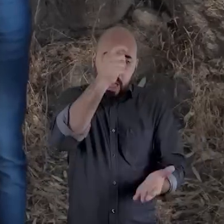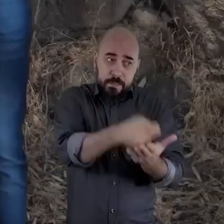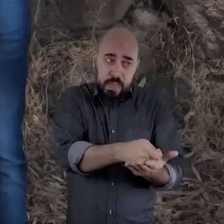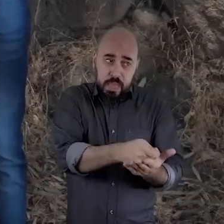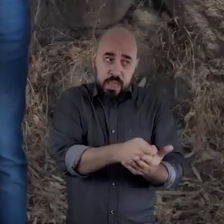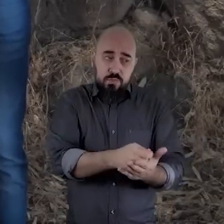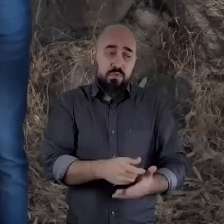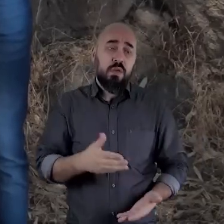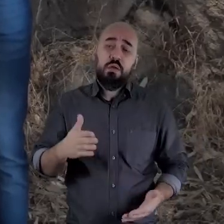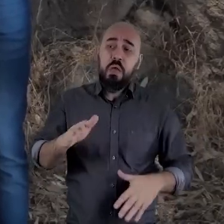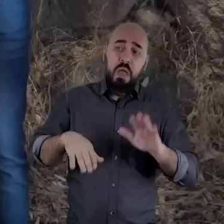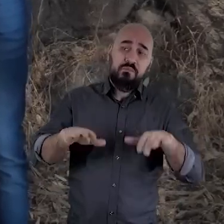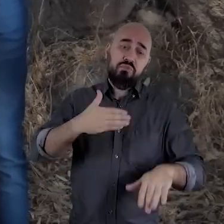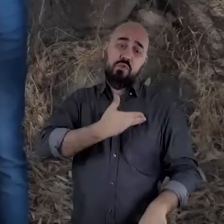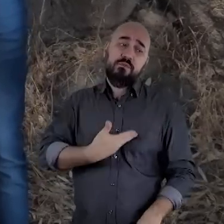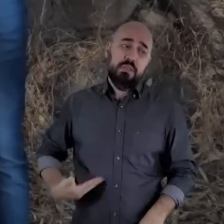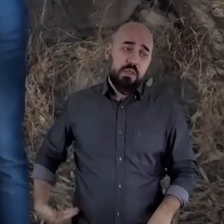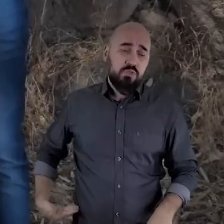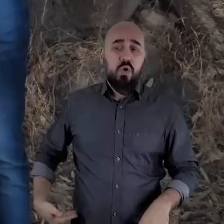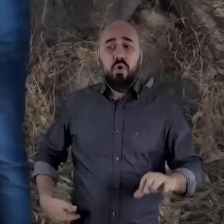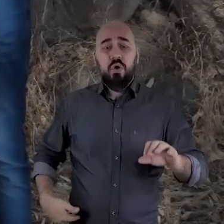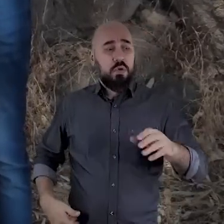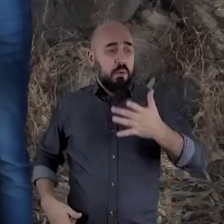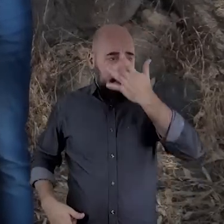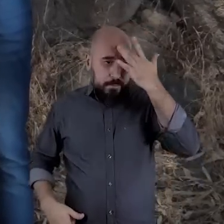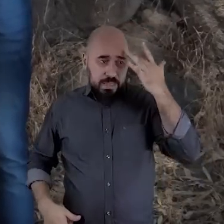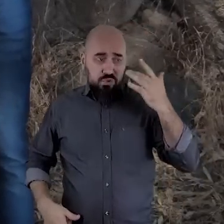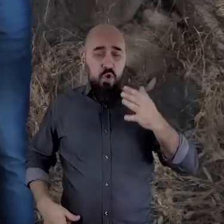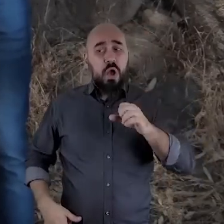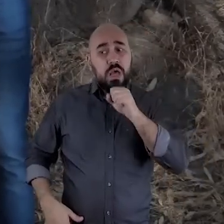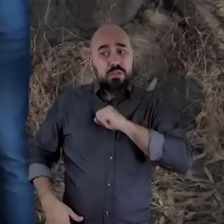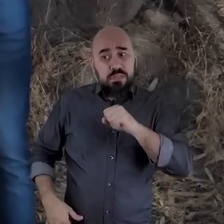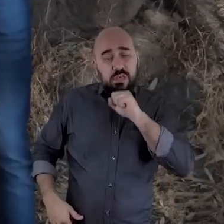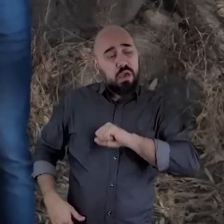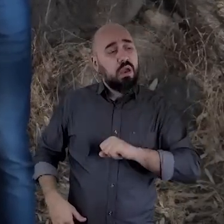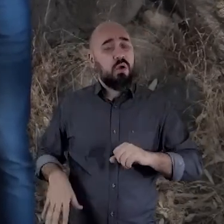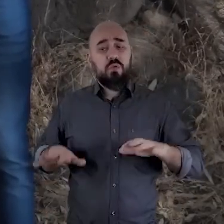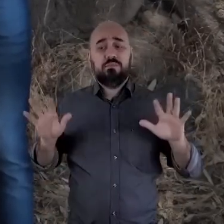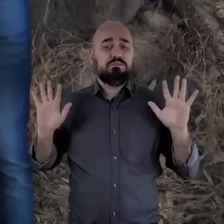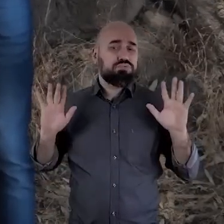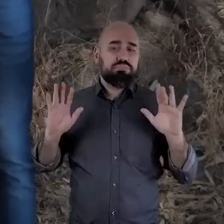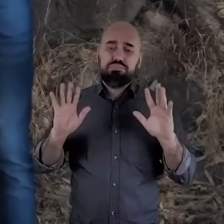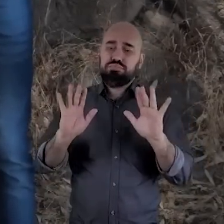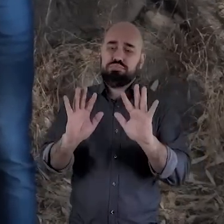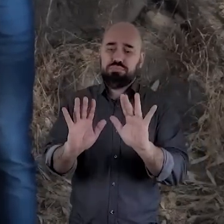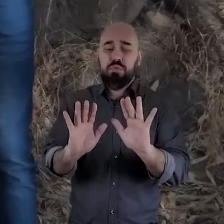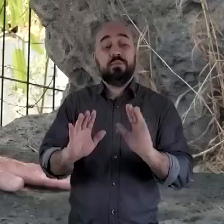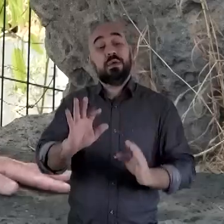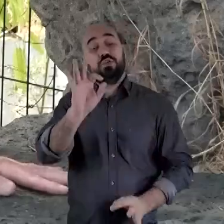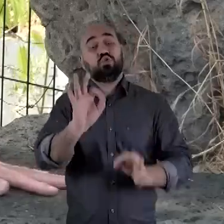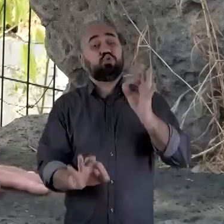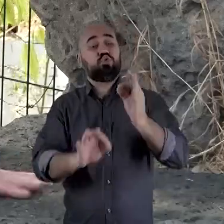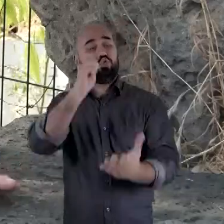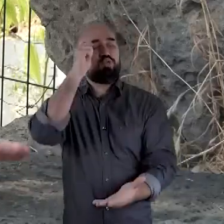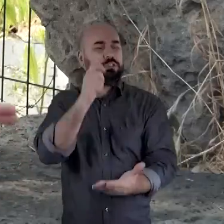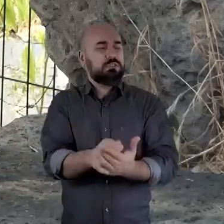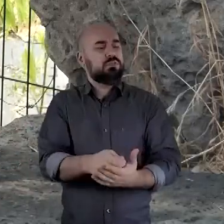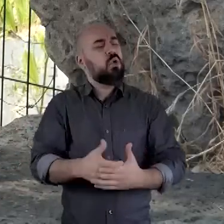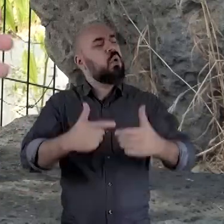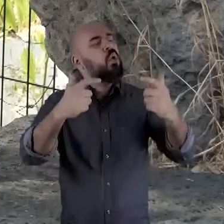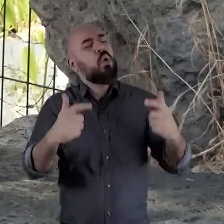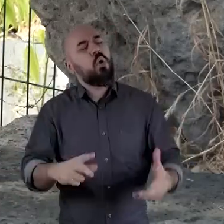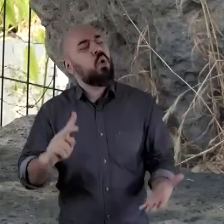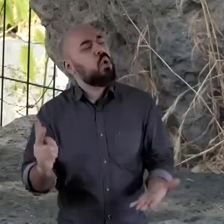governador vinha, os anciãos do povo, mas onde seria a parte dos juízos aqui da cidade? Certo.